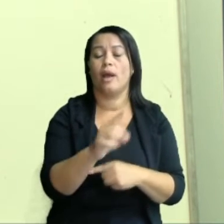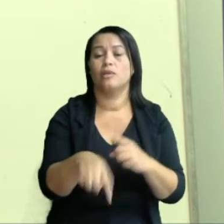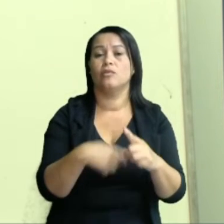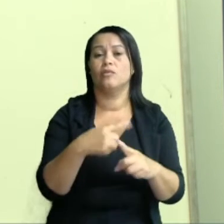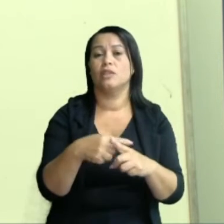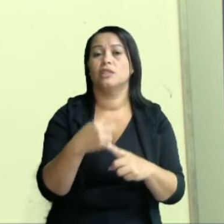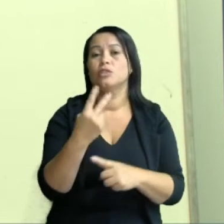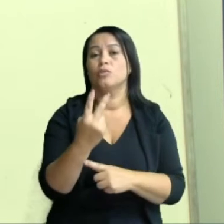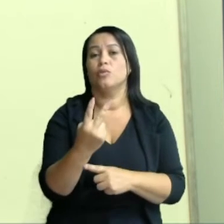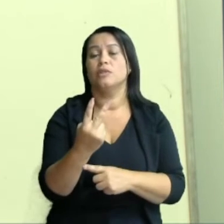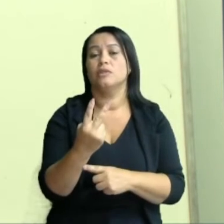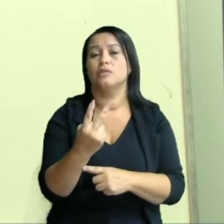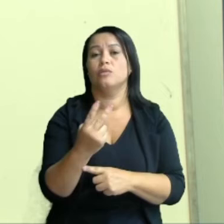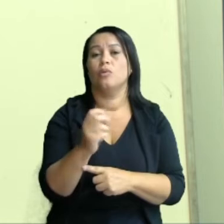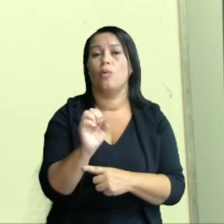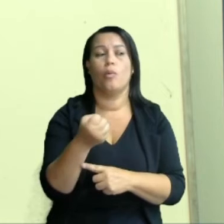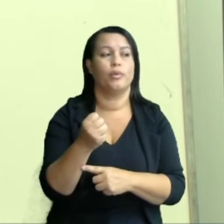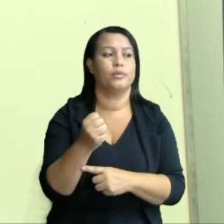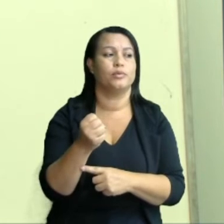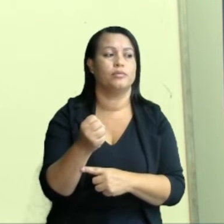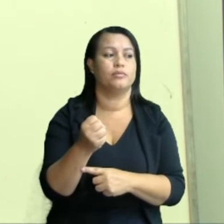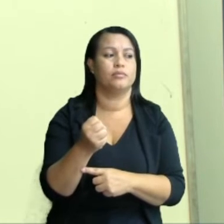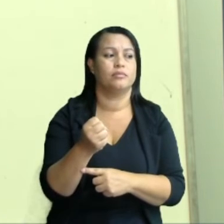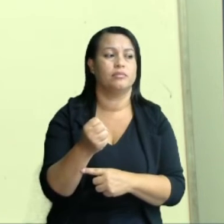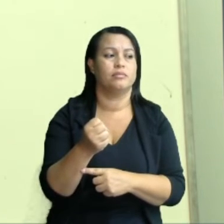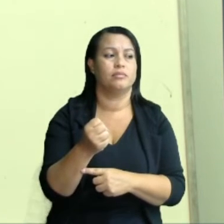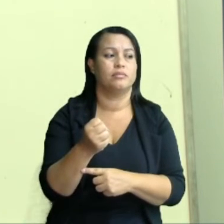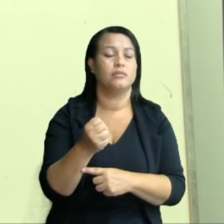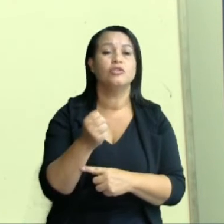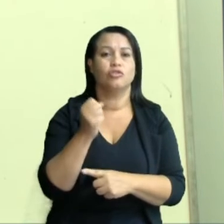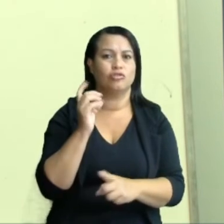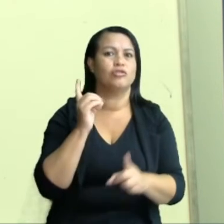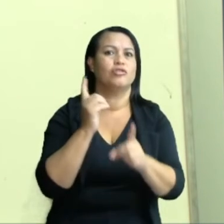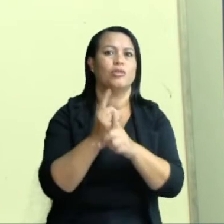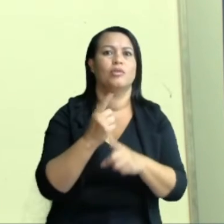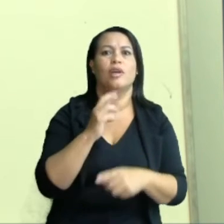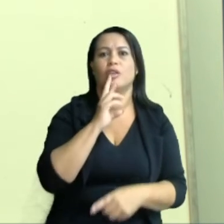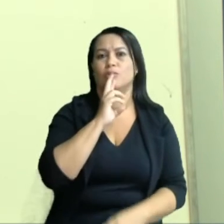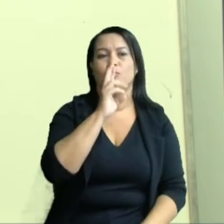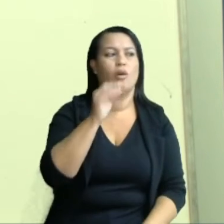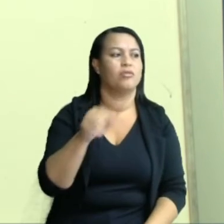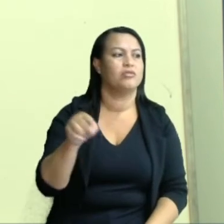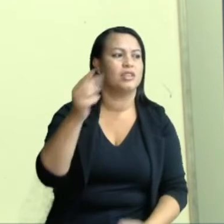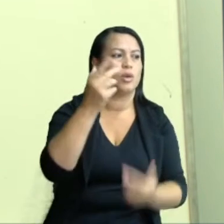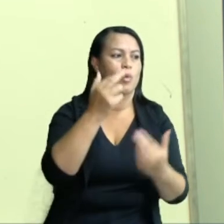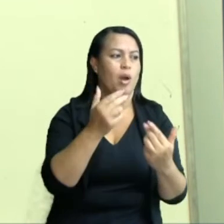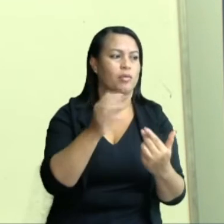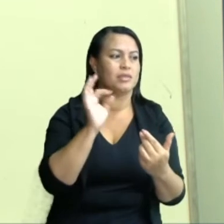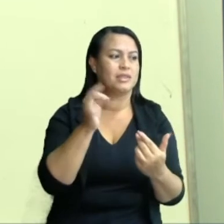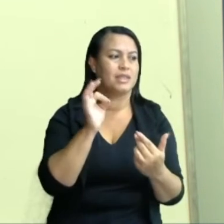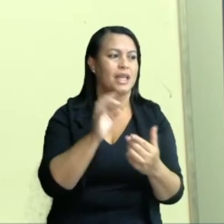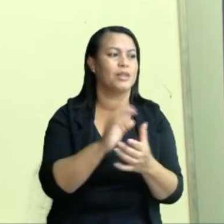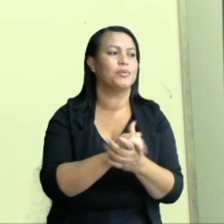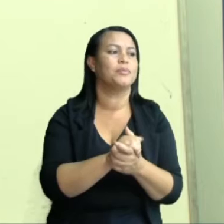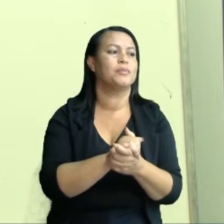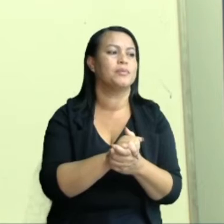4 vezes 2, 8. Olha, gente, é a mesma resposta daqui, tá